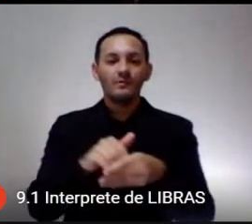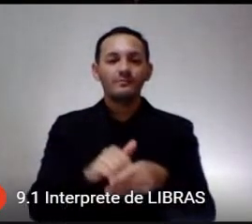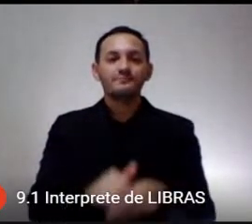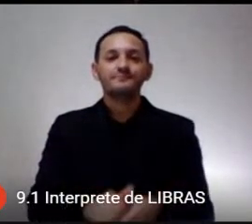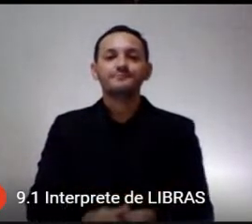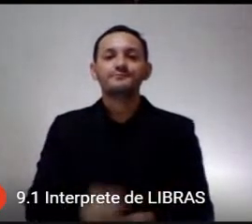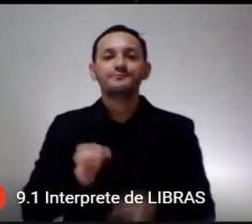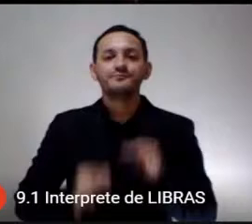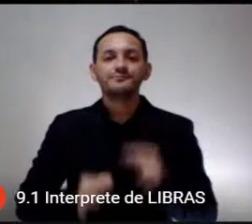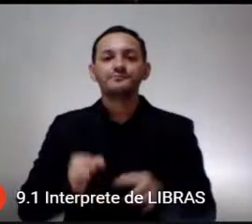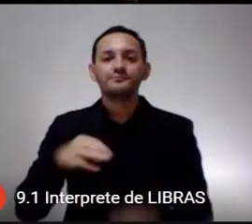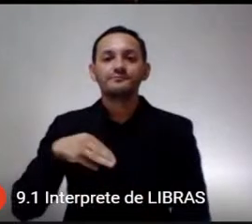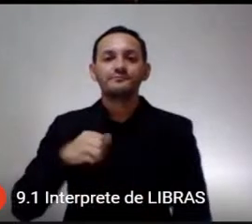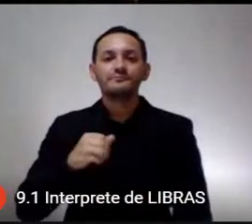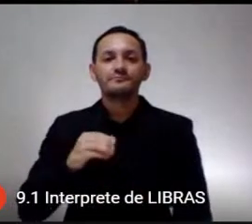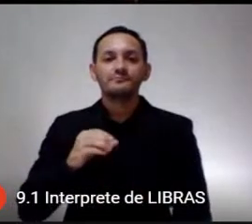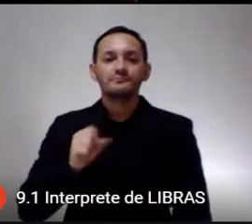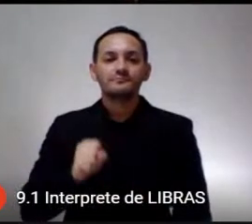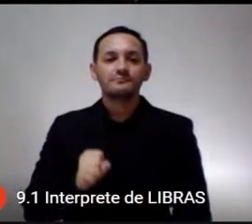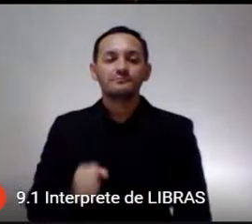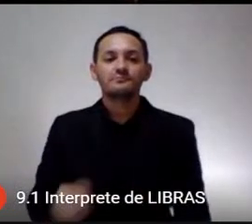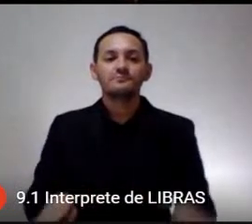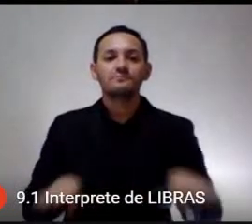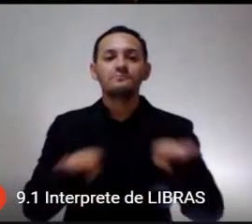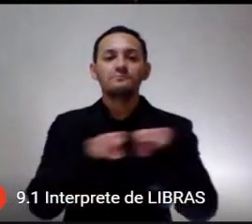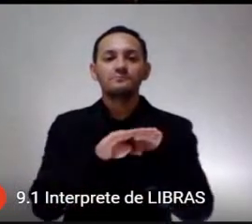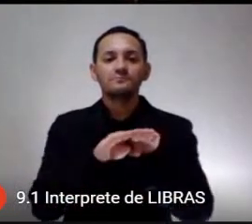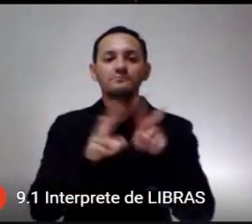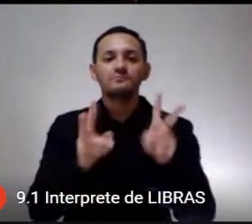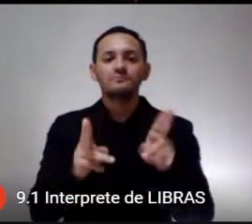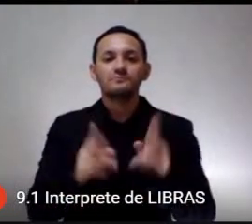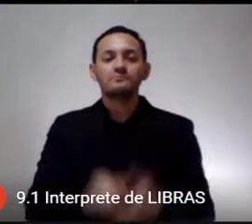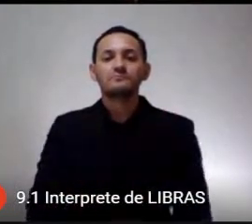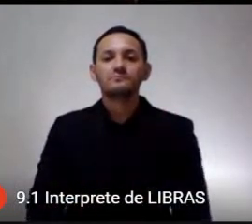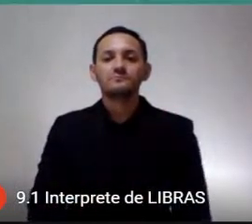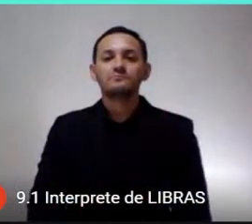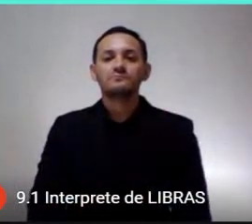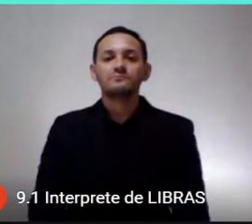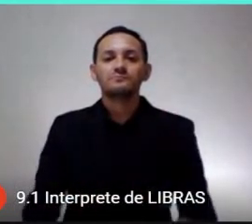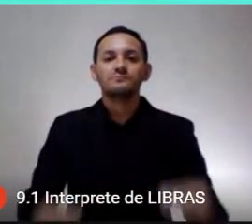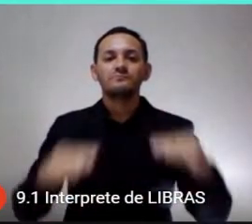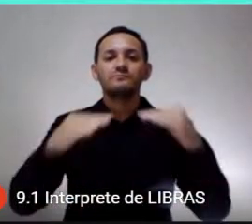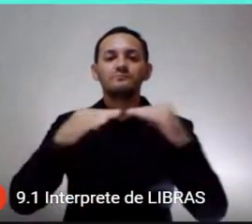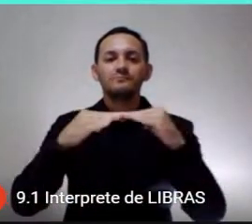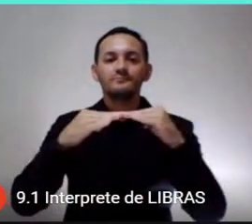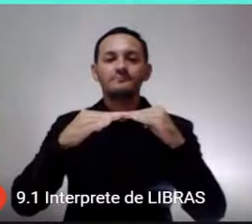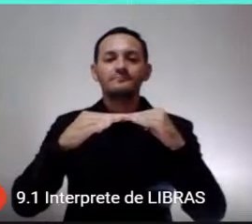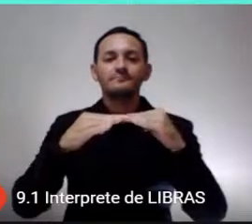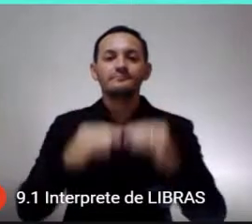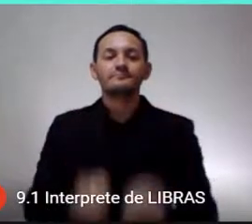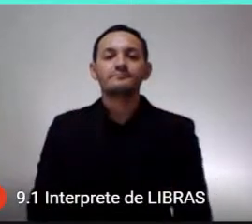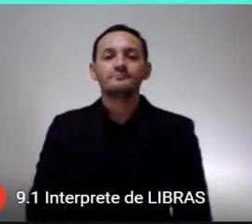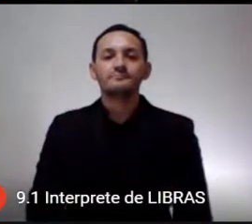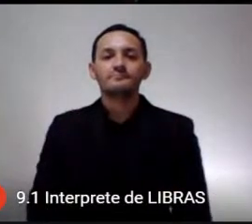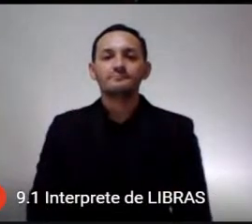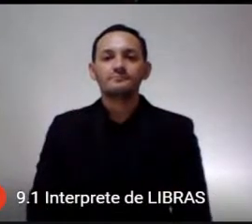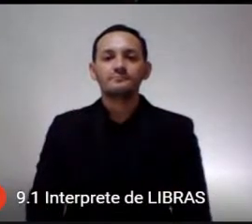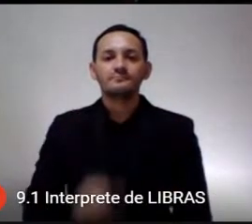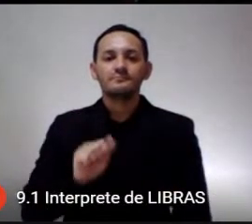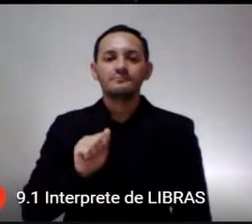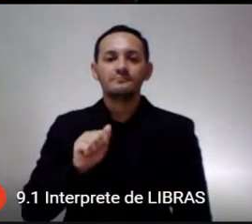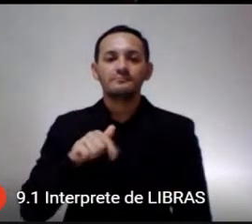Márcio. Acompanho, relator, senhor presidente. Doutor Rony Clay. Acompanho, senhor presidente. Doutora